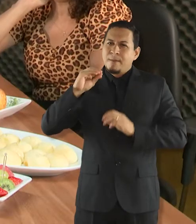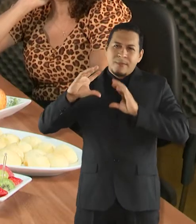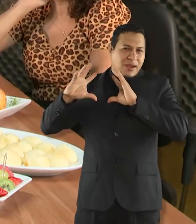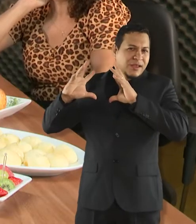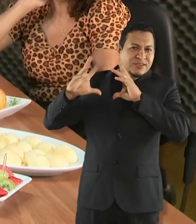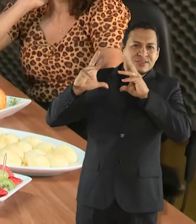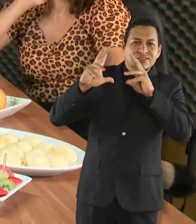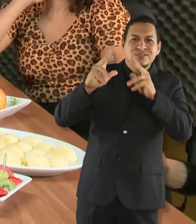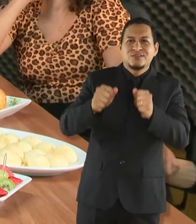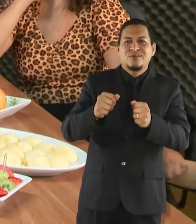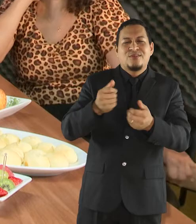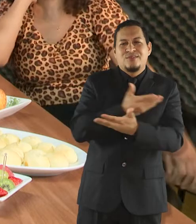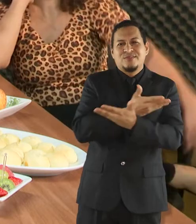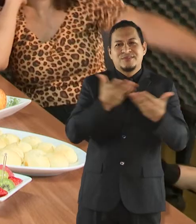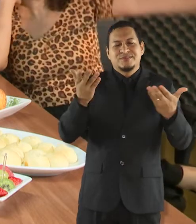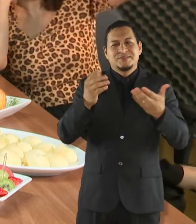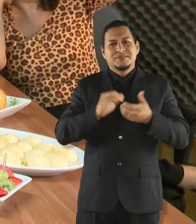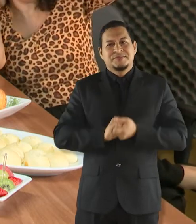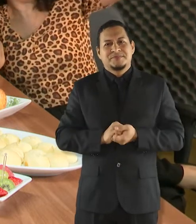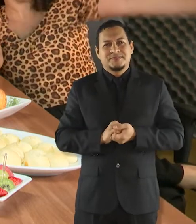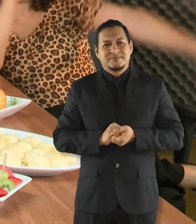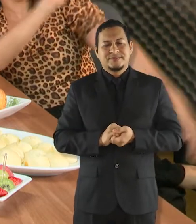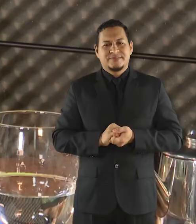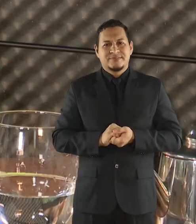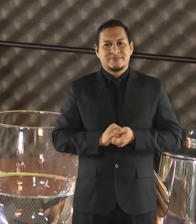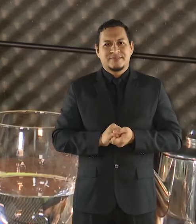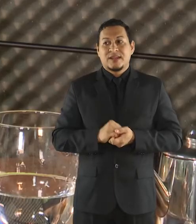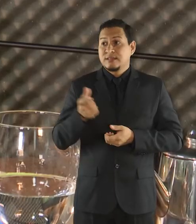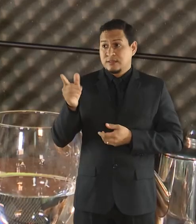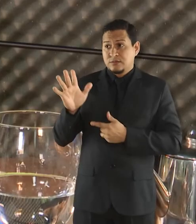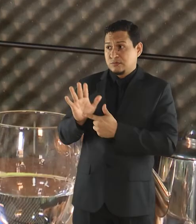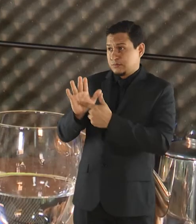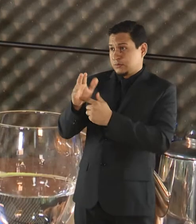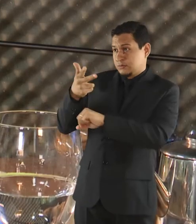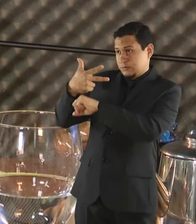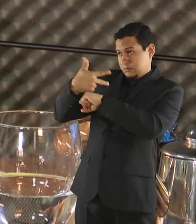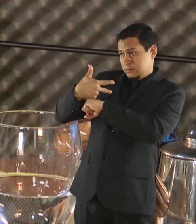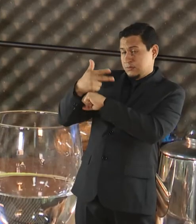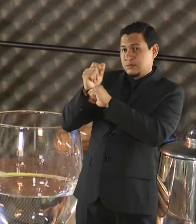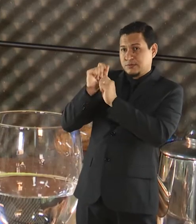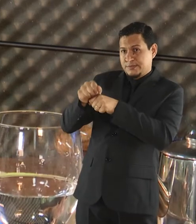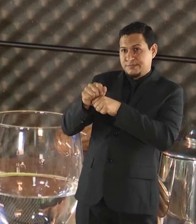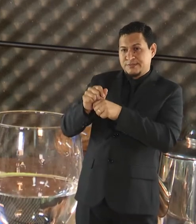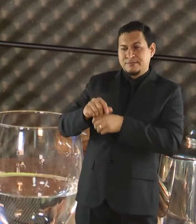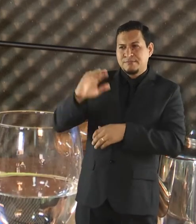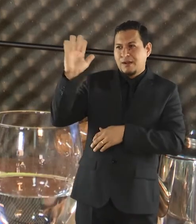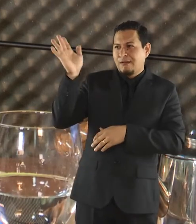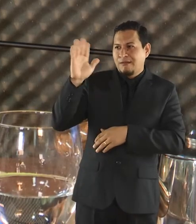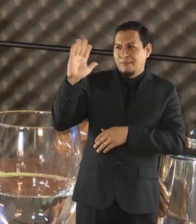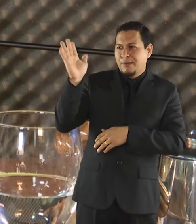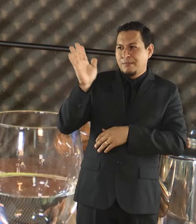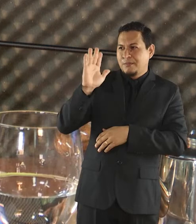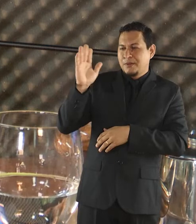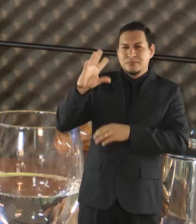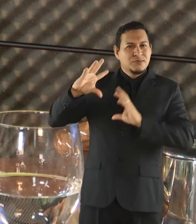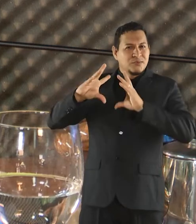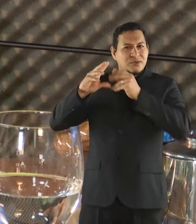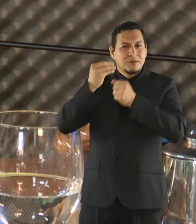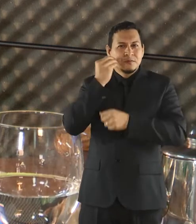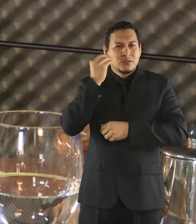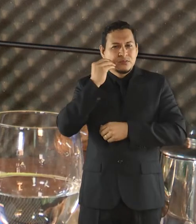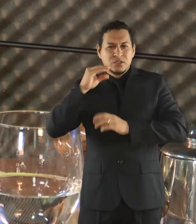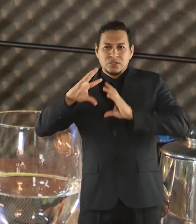pra todos. Beijão. Olha, essa aqui é a tua câmera. Tá. Dá um tchauzinho aí, um abração. De Miss. Um beijão aí para